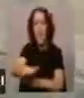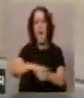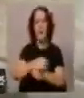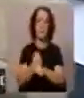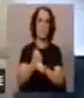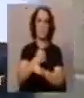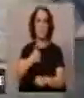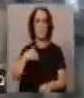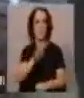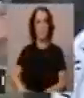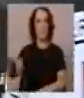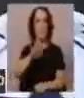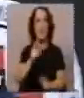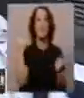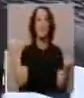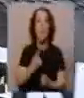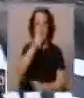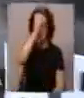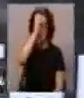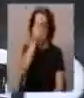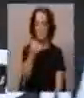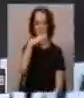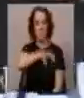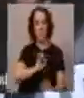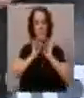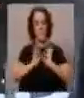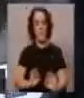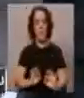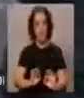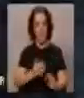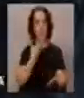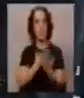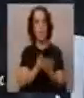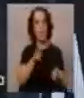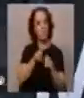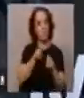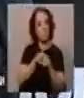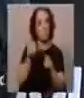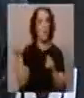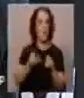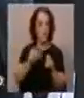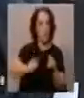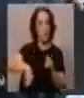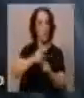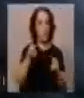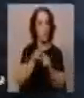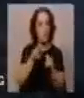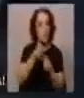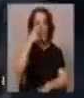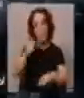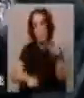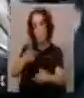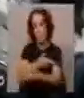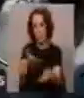que são um pilar fundamental na resposta integrada e de proximidade aos utentes do Serviço Público de Saúde e, mais